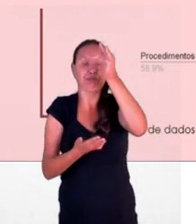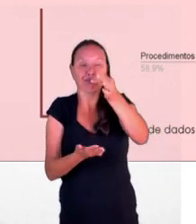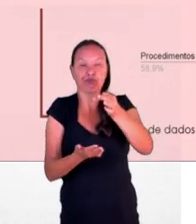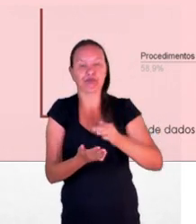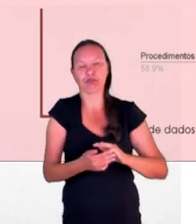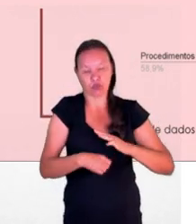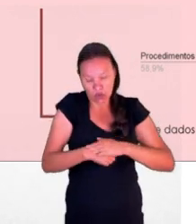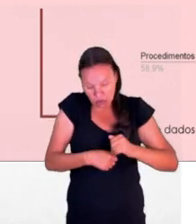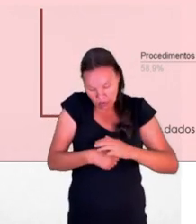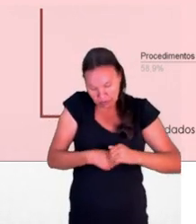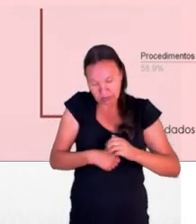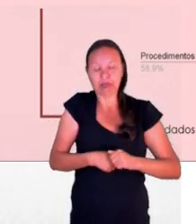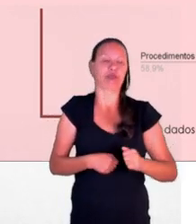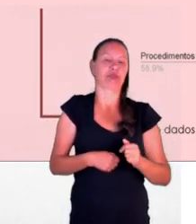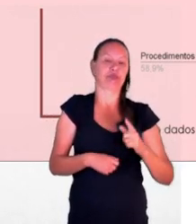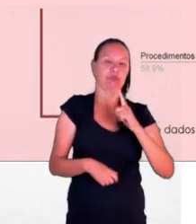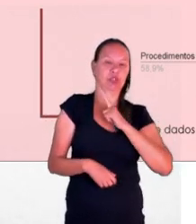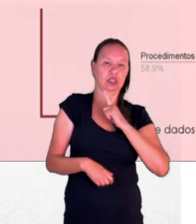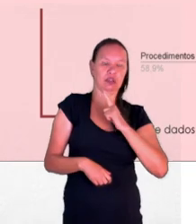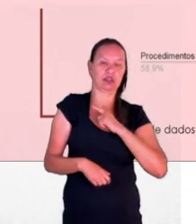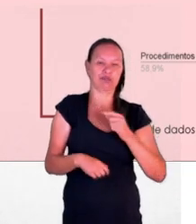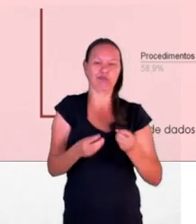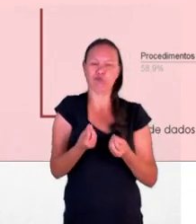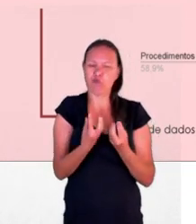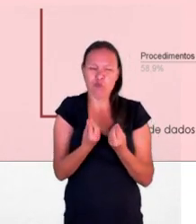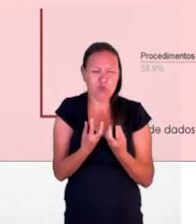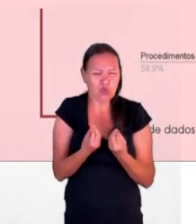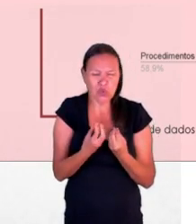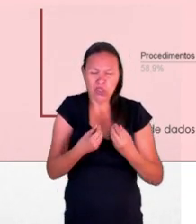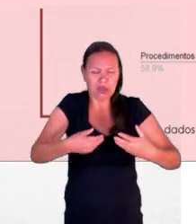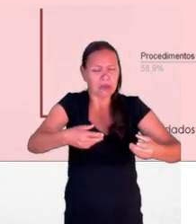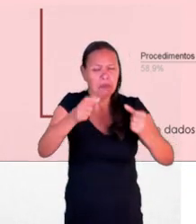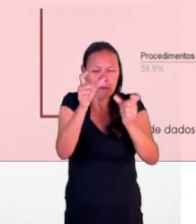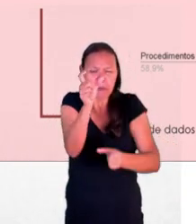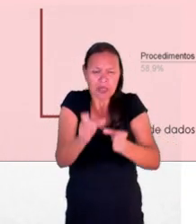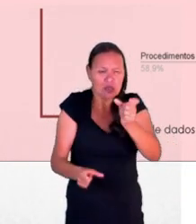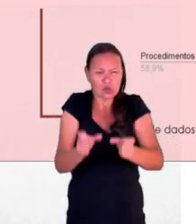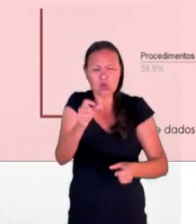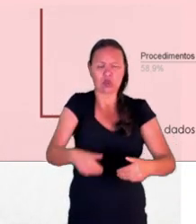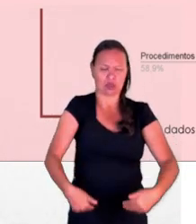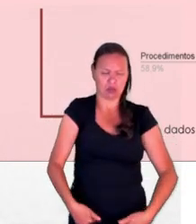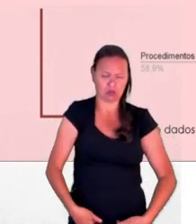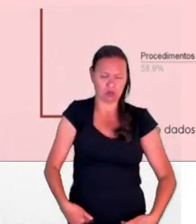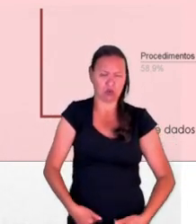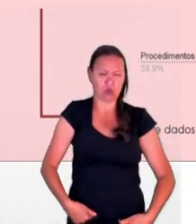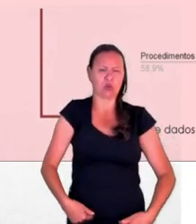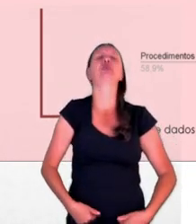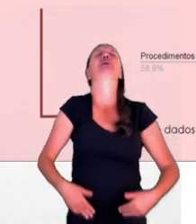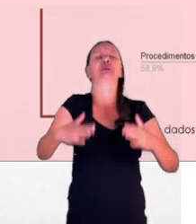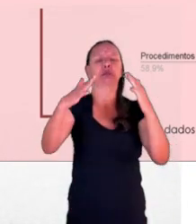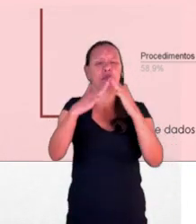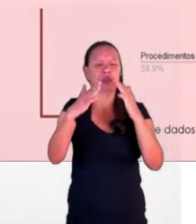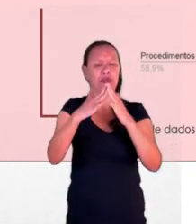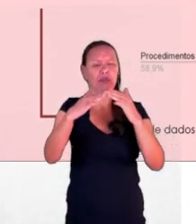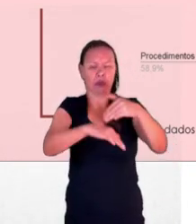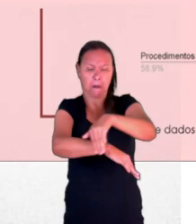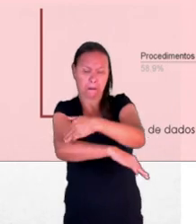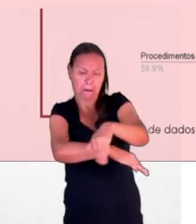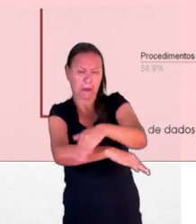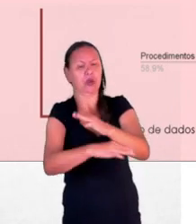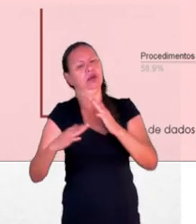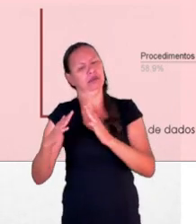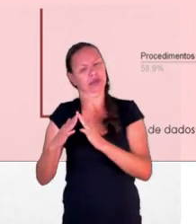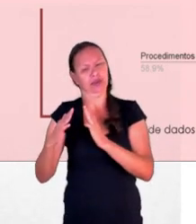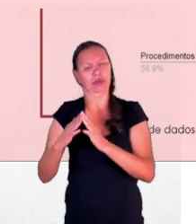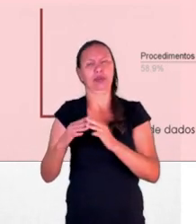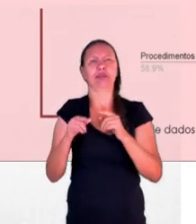perdendo a ternura diante de tanta de tanta miséria de e ter que falar ainda de sensibilização